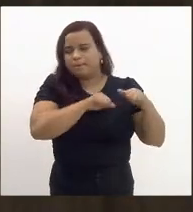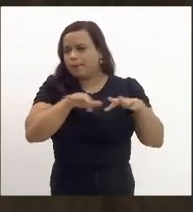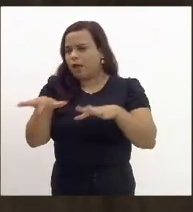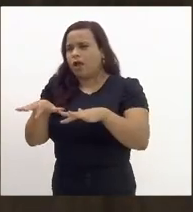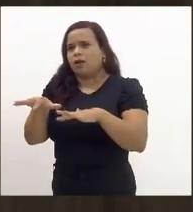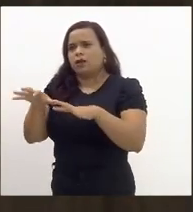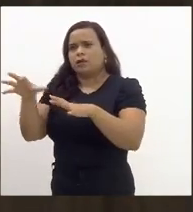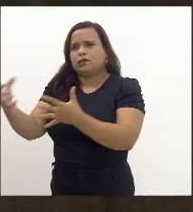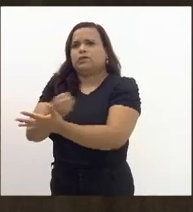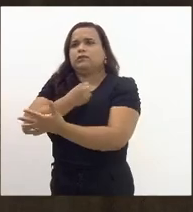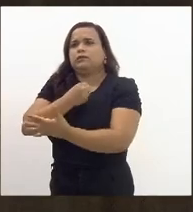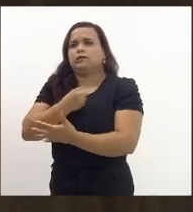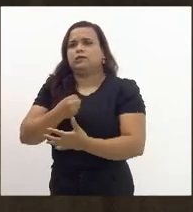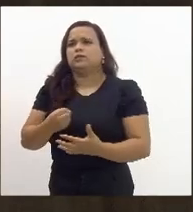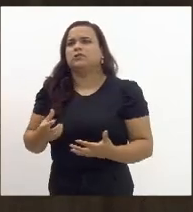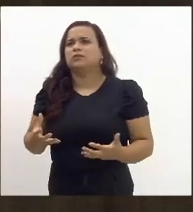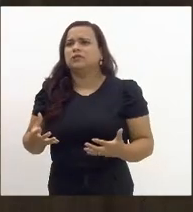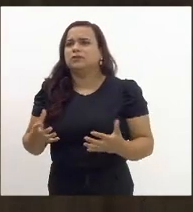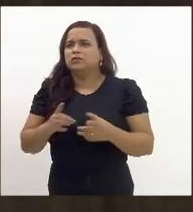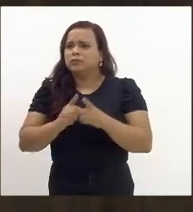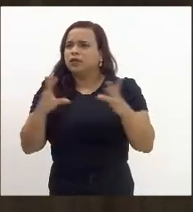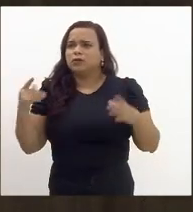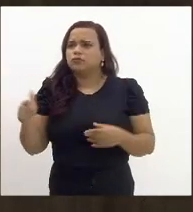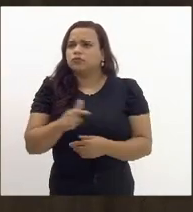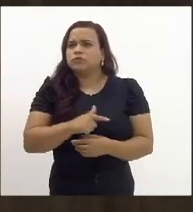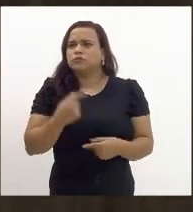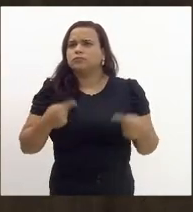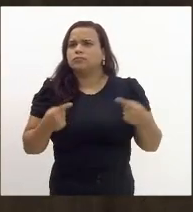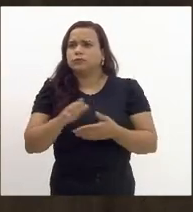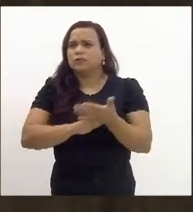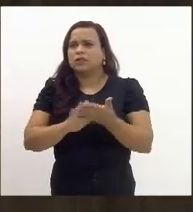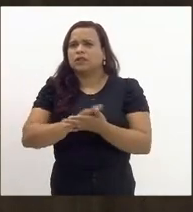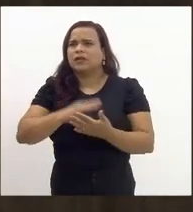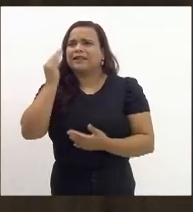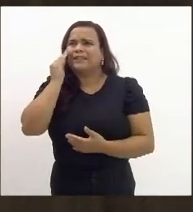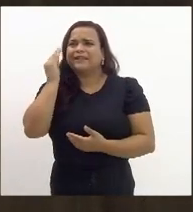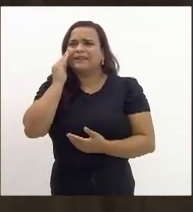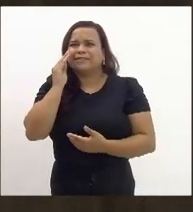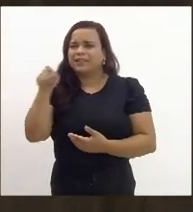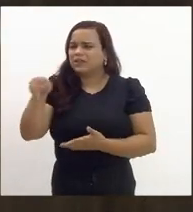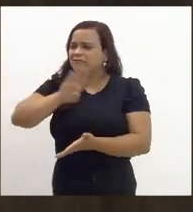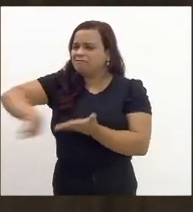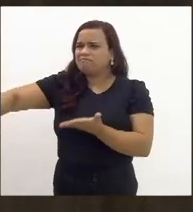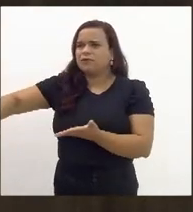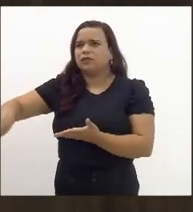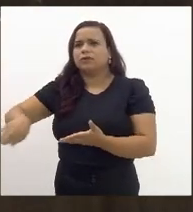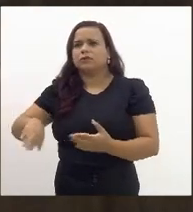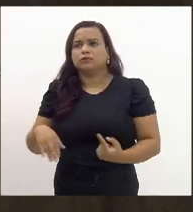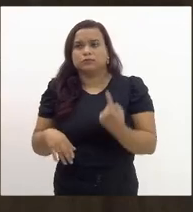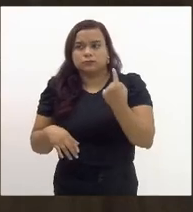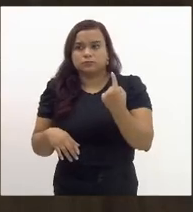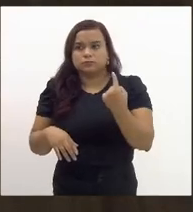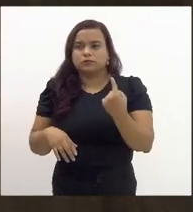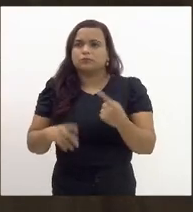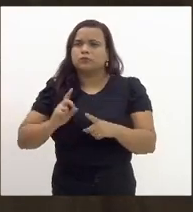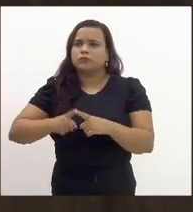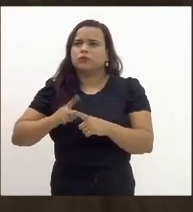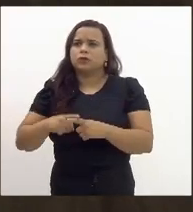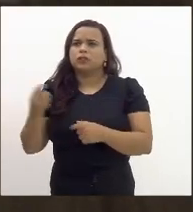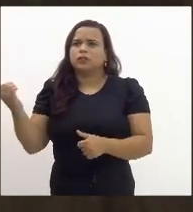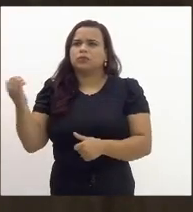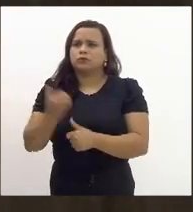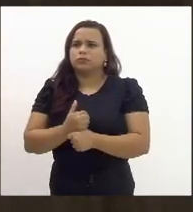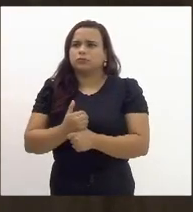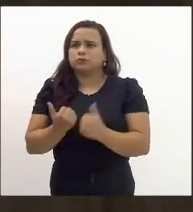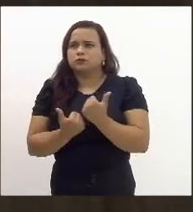em vez de democraticamente o debate, tentam caçar ela para ficar unanimidade, porque o suplente dela é também